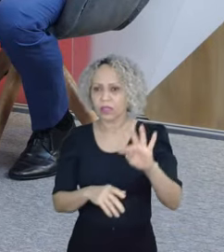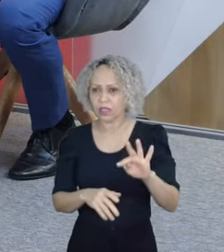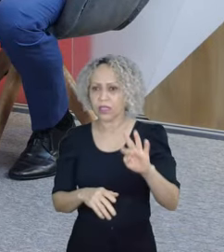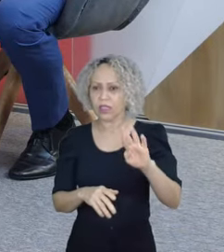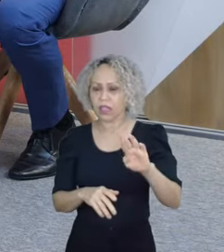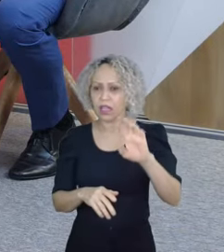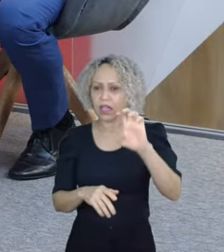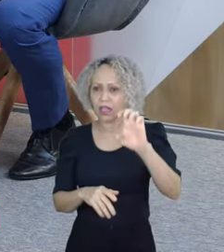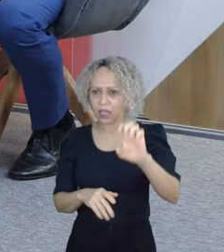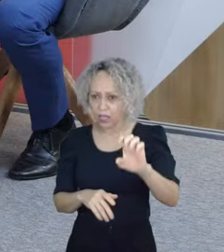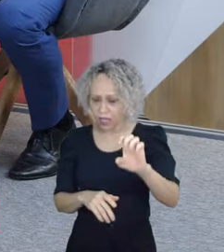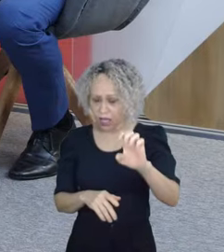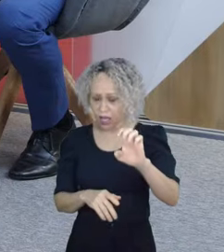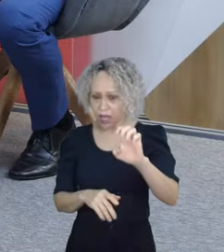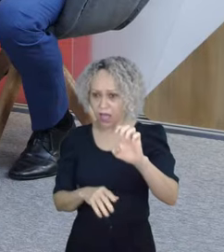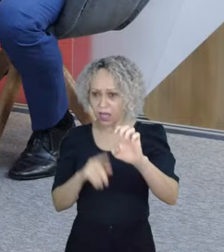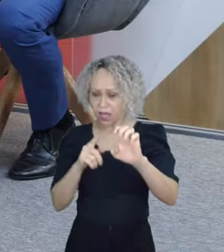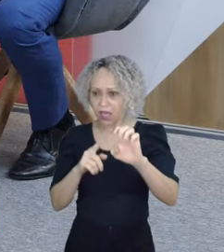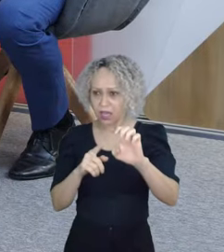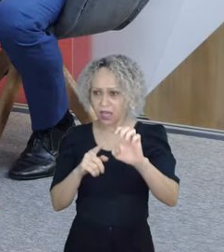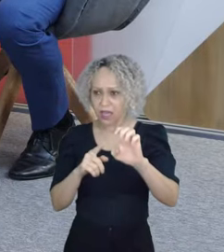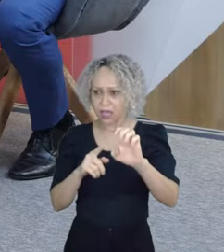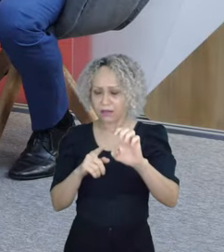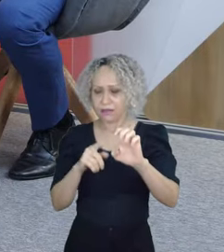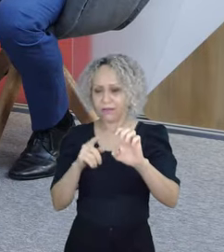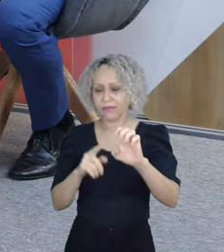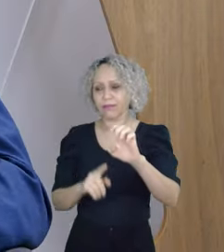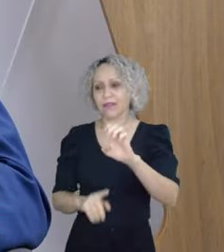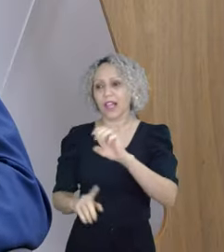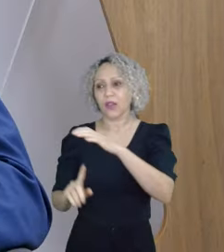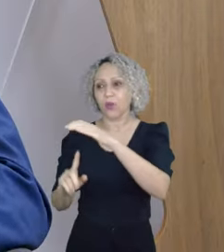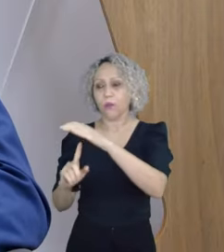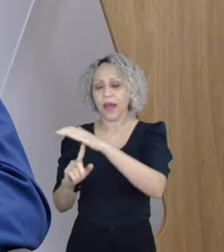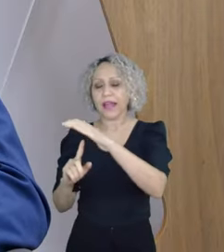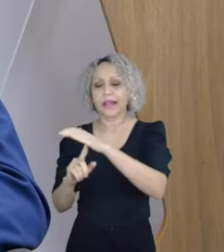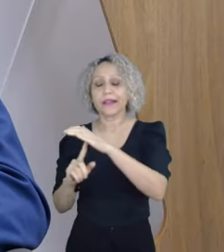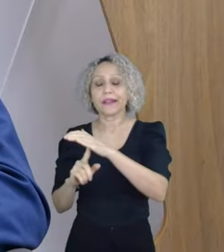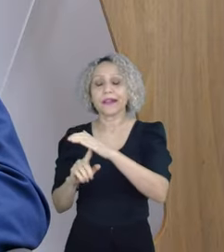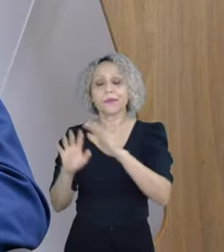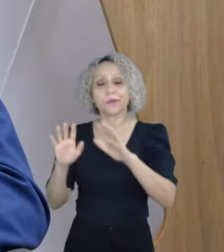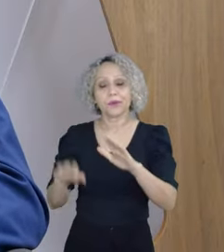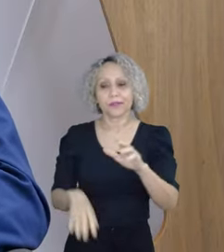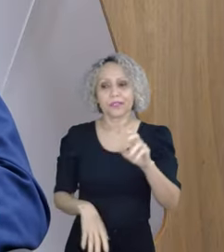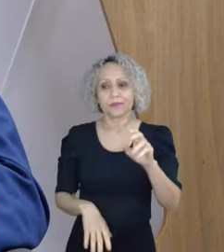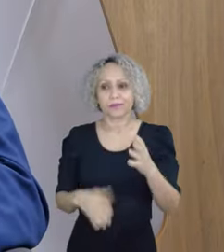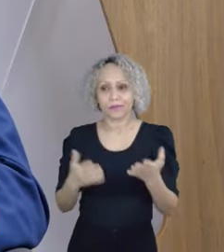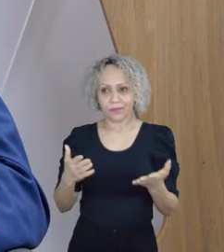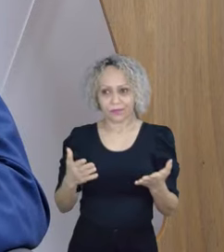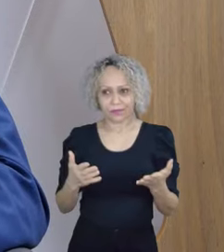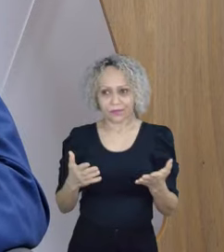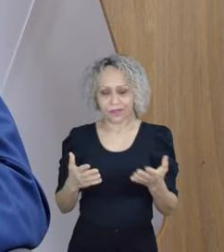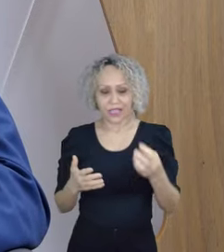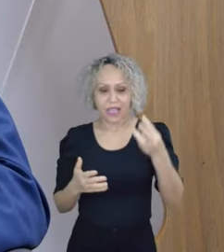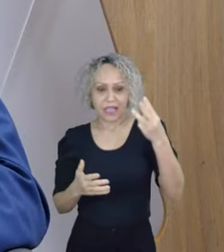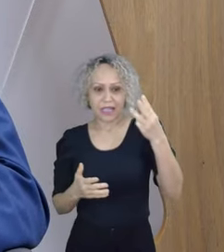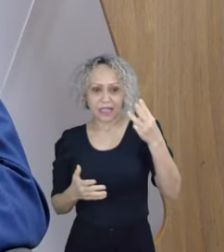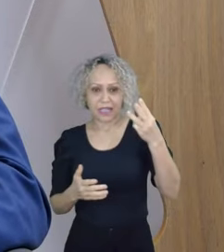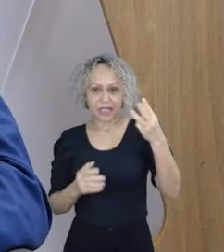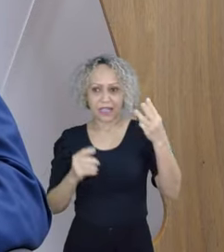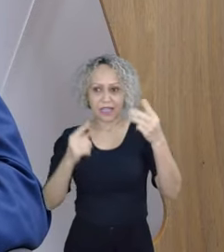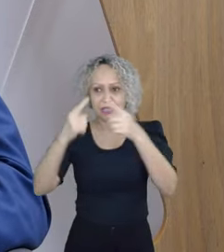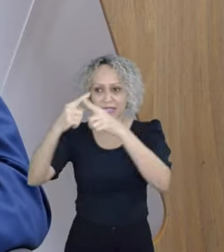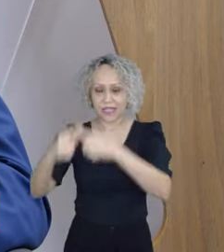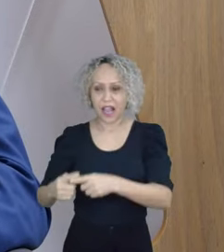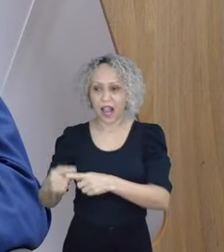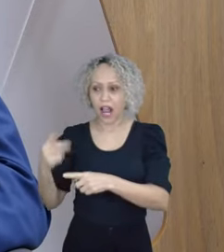a cassação de Sérgio Moro. Olha, dizer aos amigos que são de outros estados, né? Eu sou do Paraná, e para nós não foi nenhuma surpresa. Né?